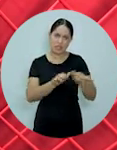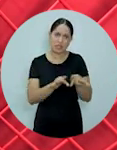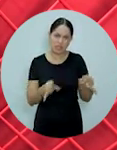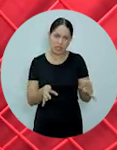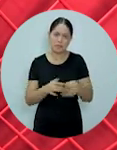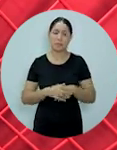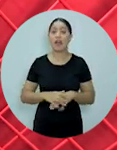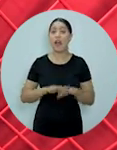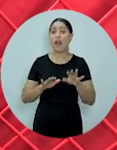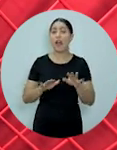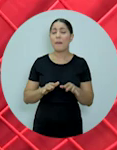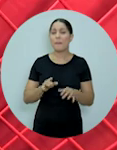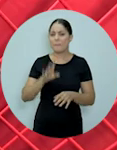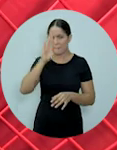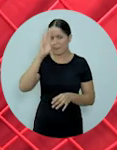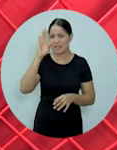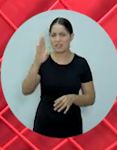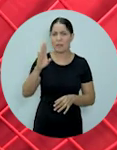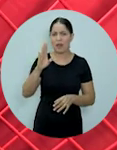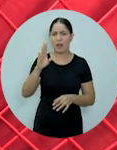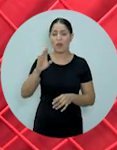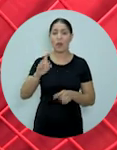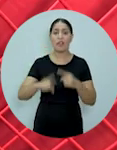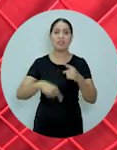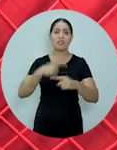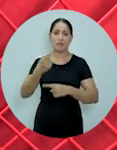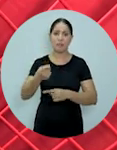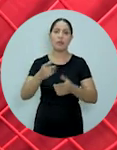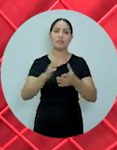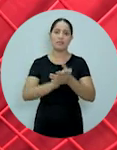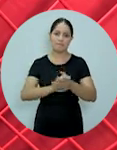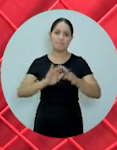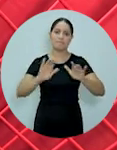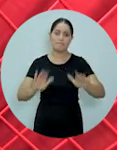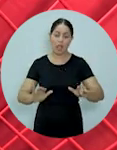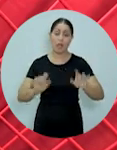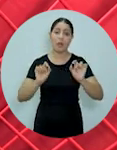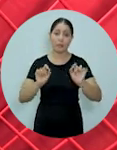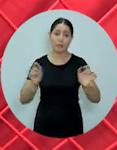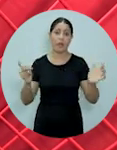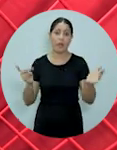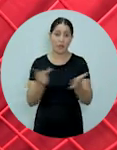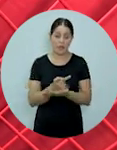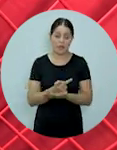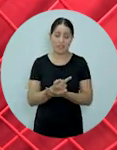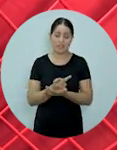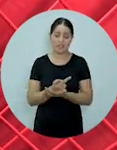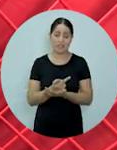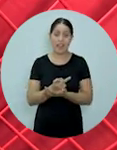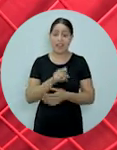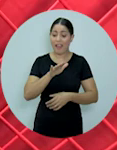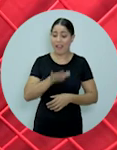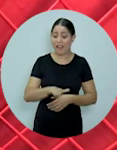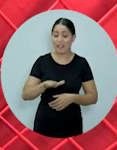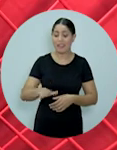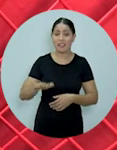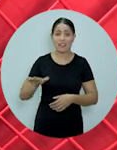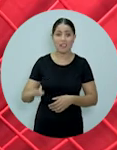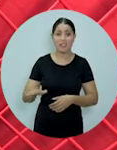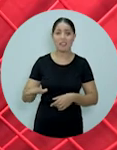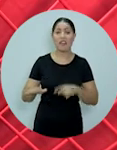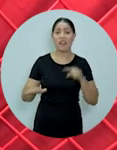simples visita. Principalmente no pós-separação, quando é muito normal